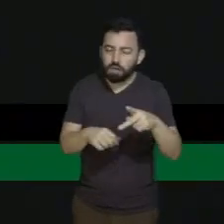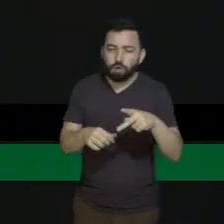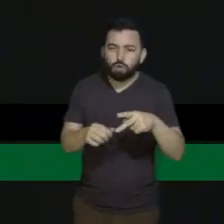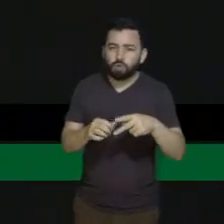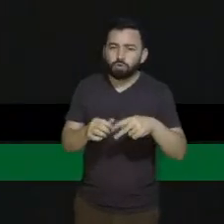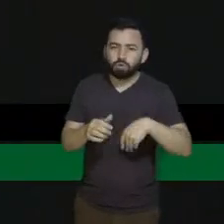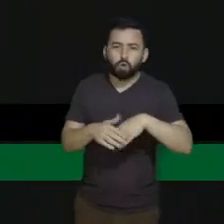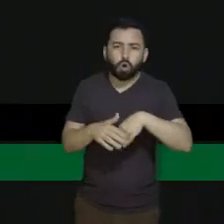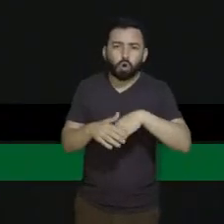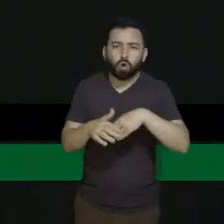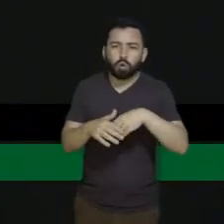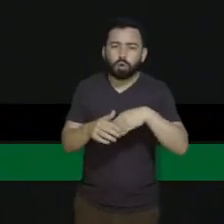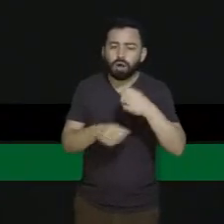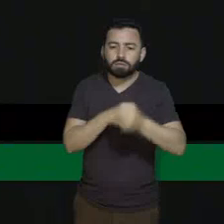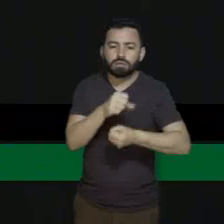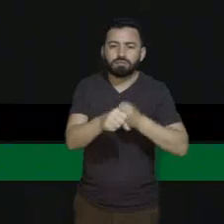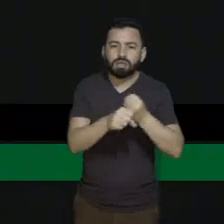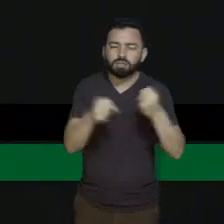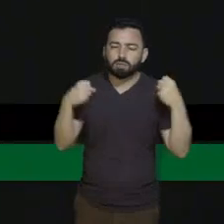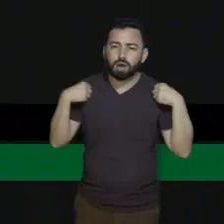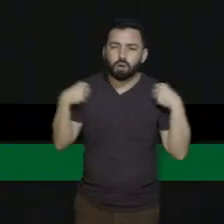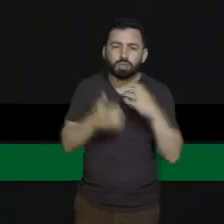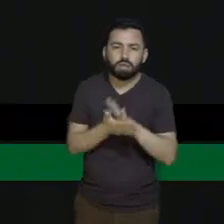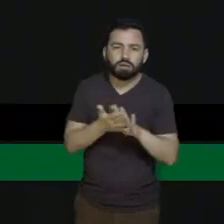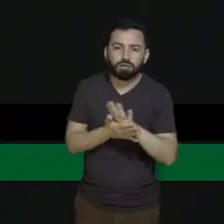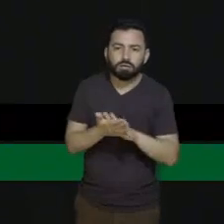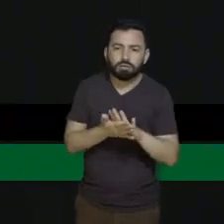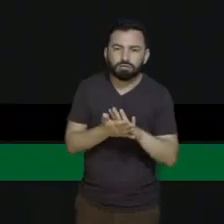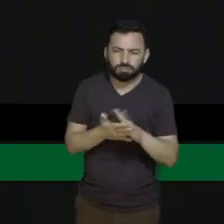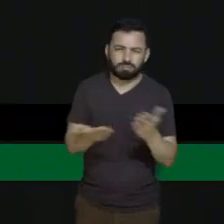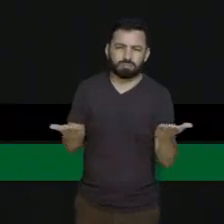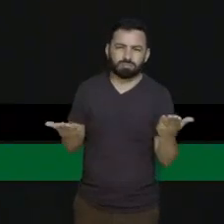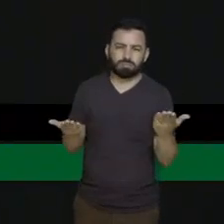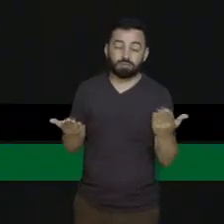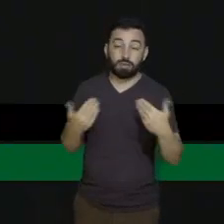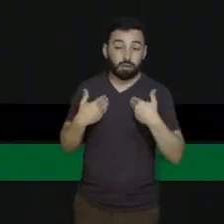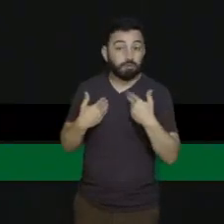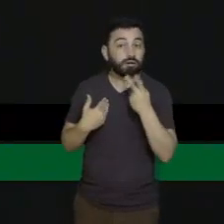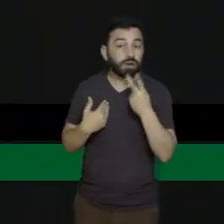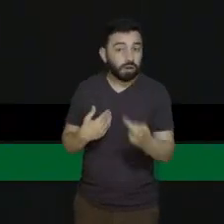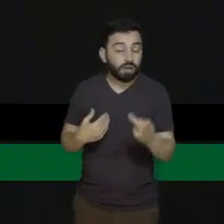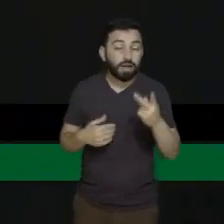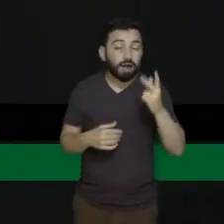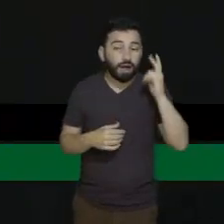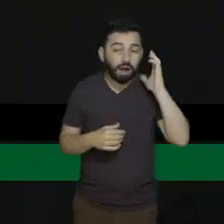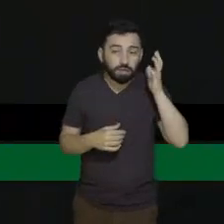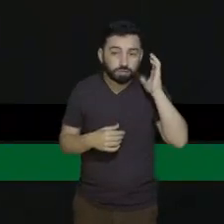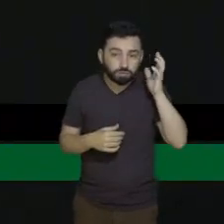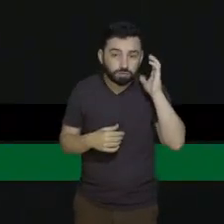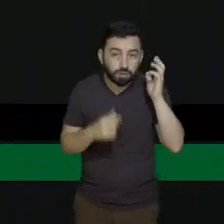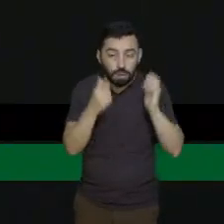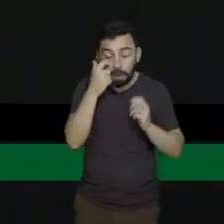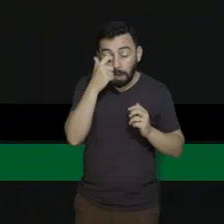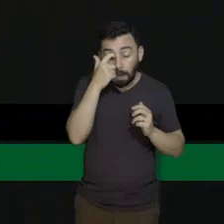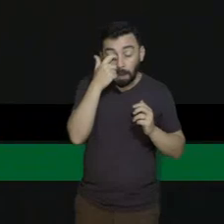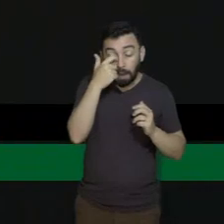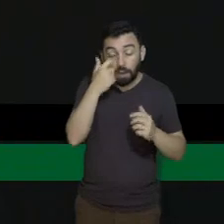ano que vem em Chapecó. E na menção que fiz na rádio, me